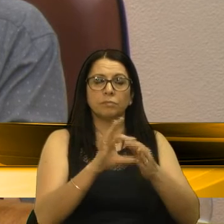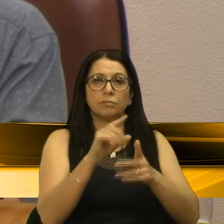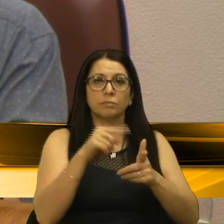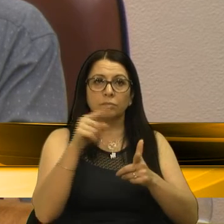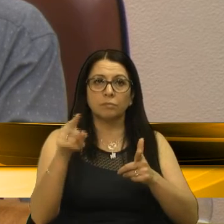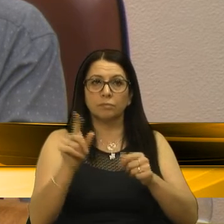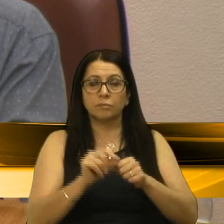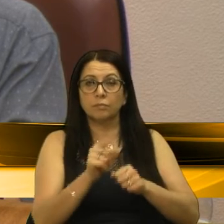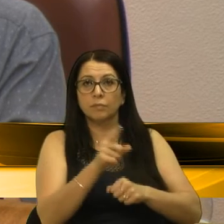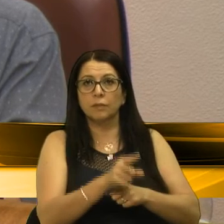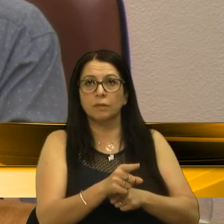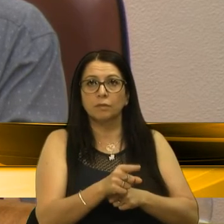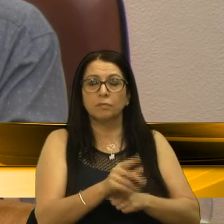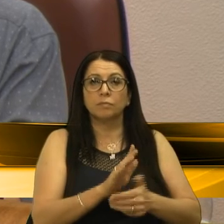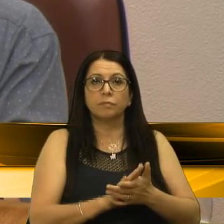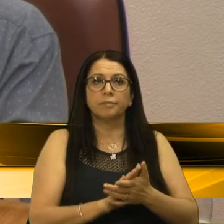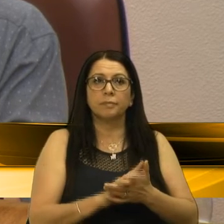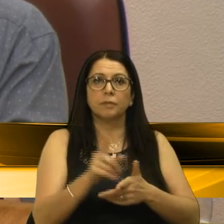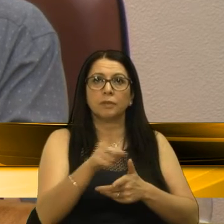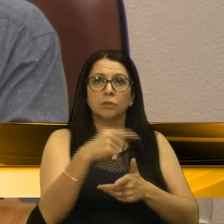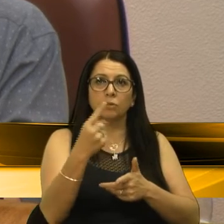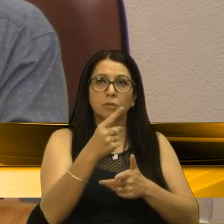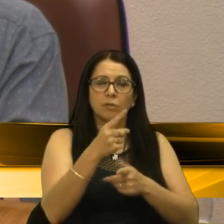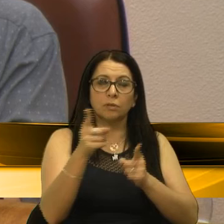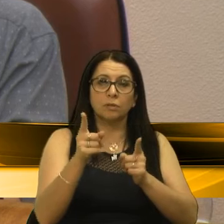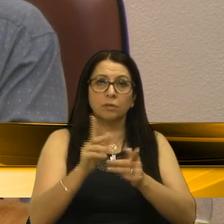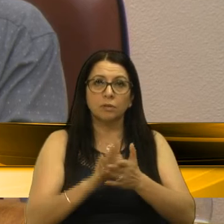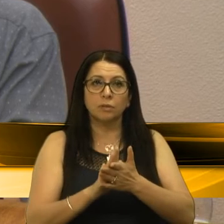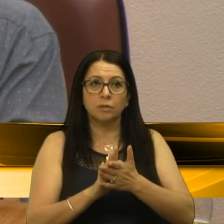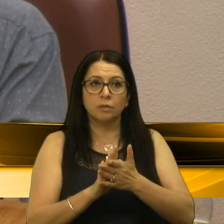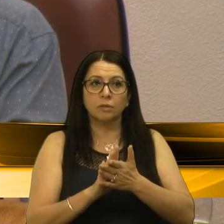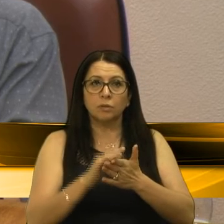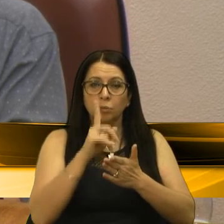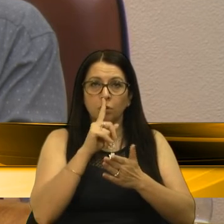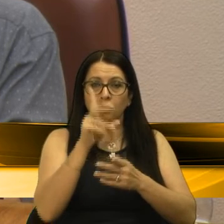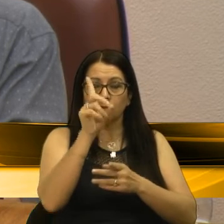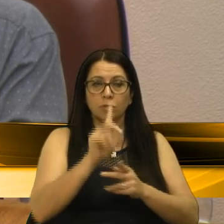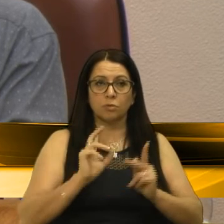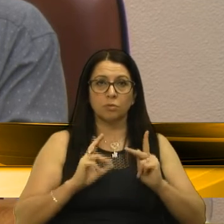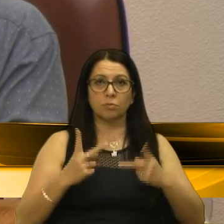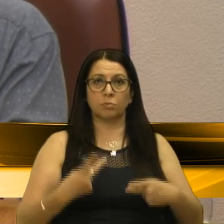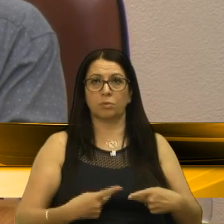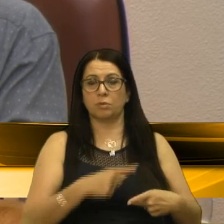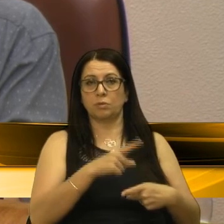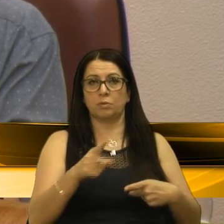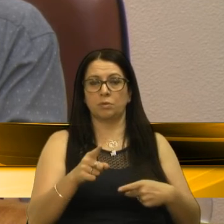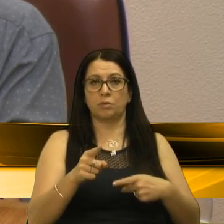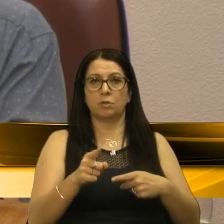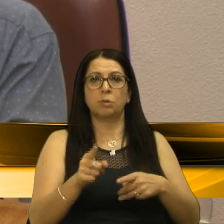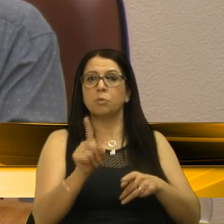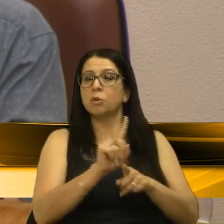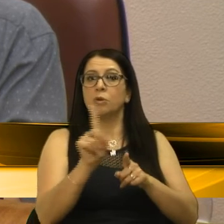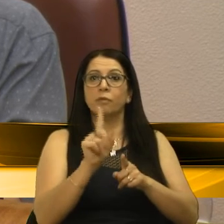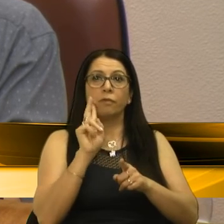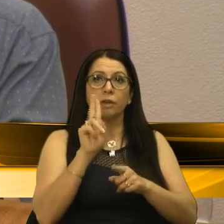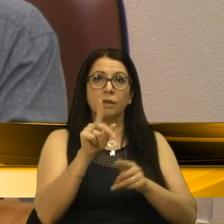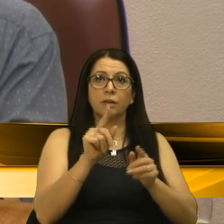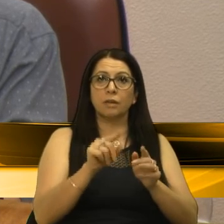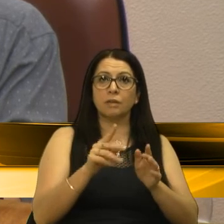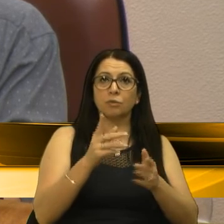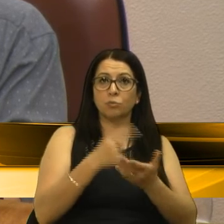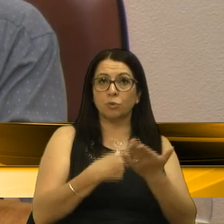sobre todos os conflitos que potencialmente ofendem direitos humanos, em absoluto descompasso com as